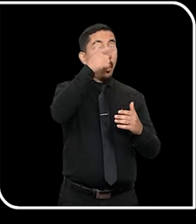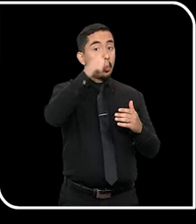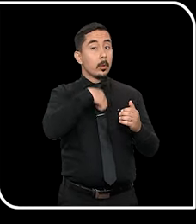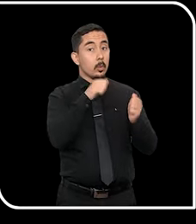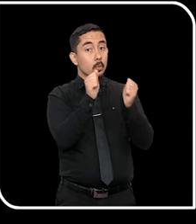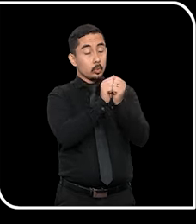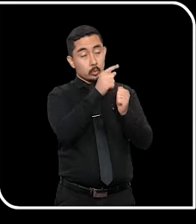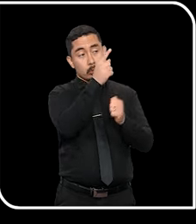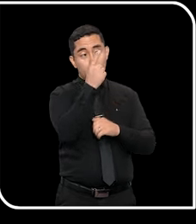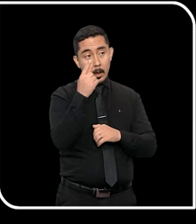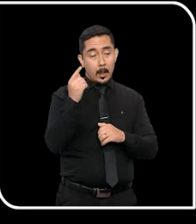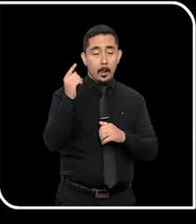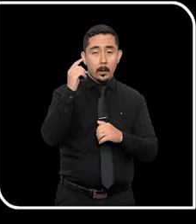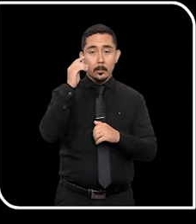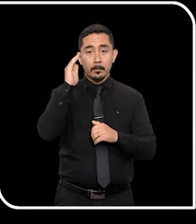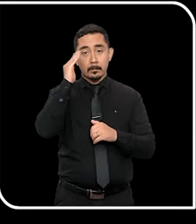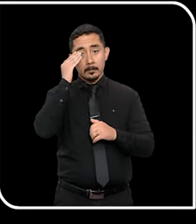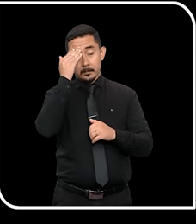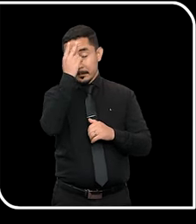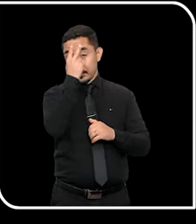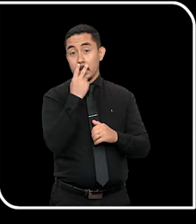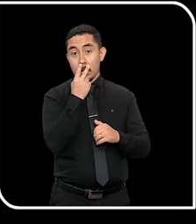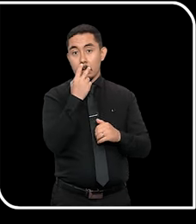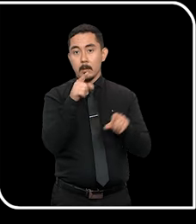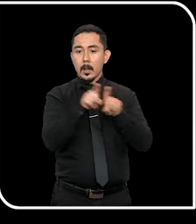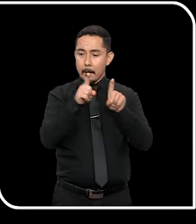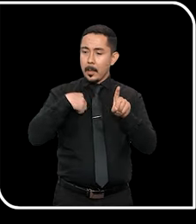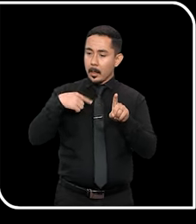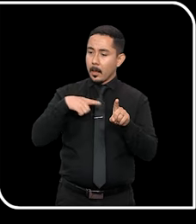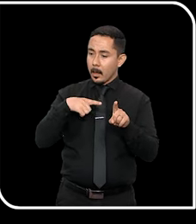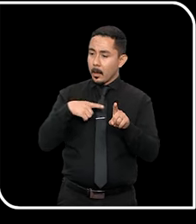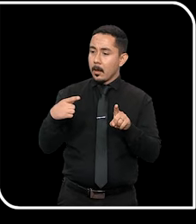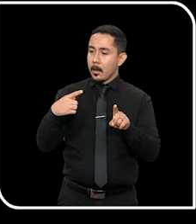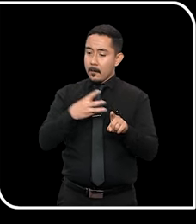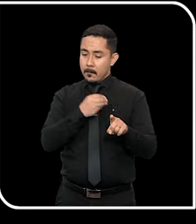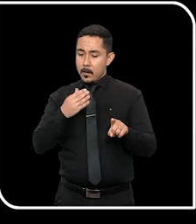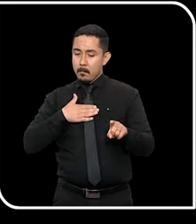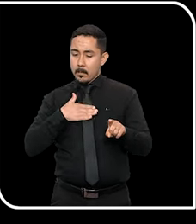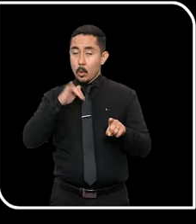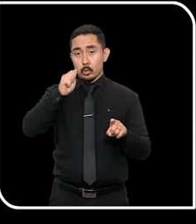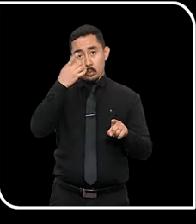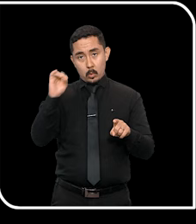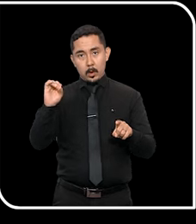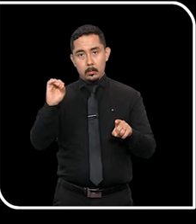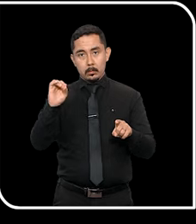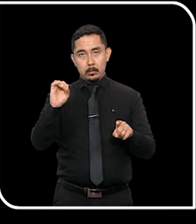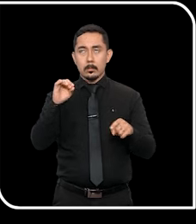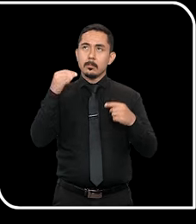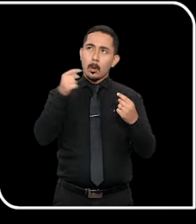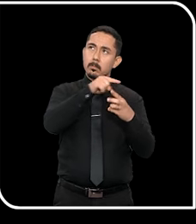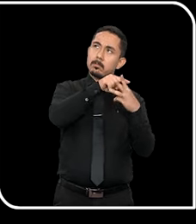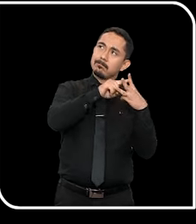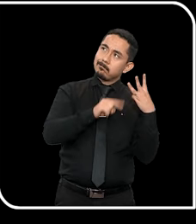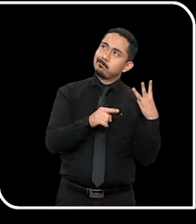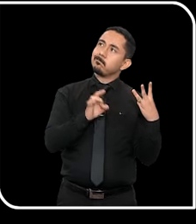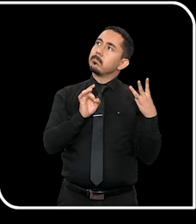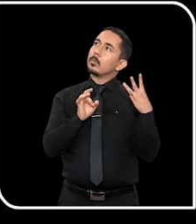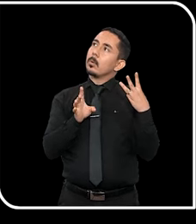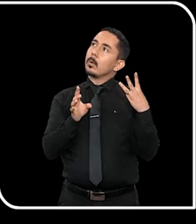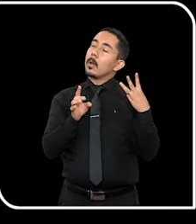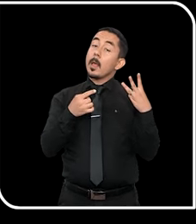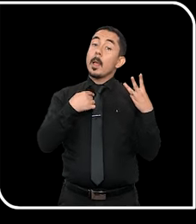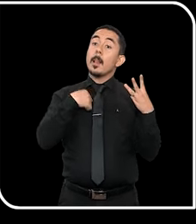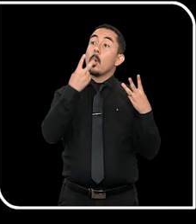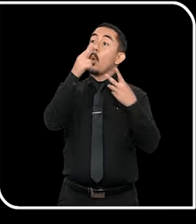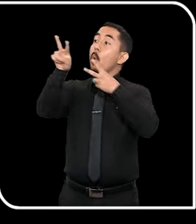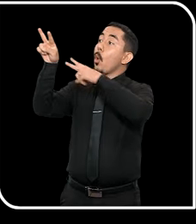deficiência visual e eu tenho o meu filho João entende então quando a gente vai olhar pro nosso entorno eh O que que a gente